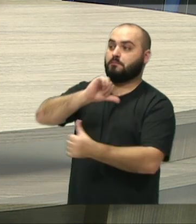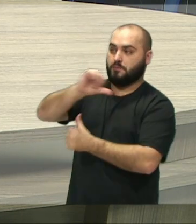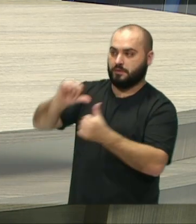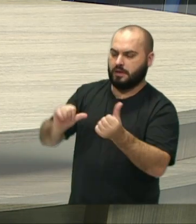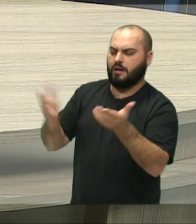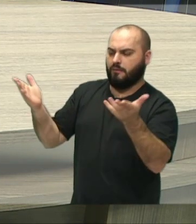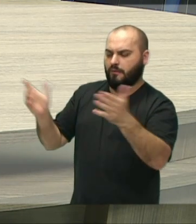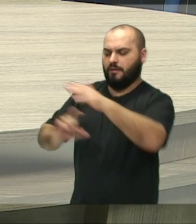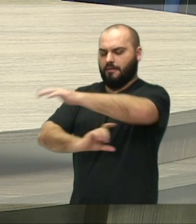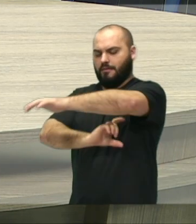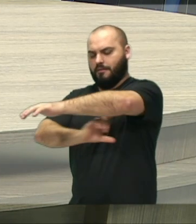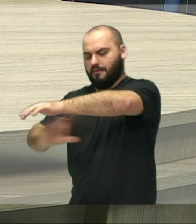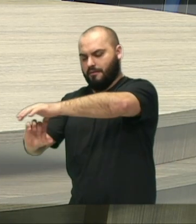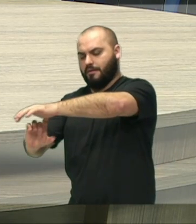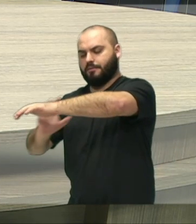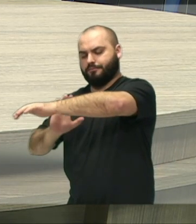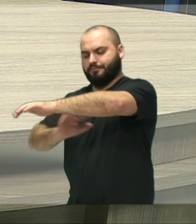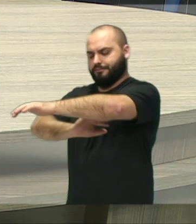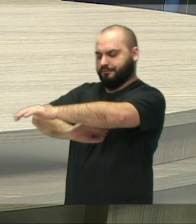água.